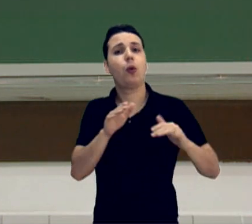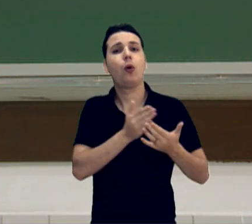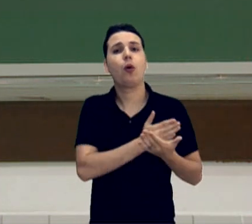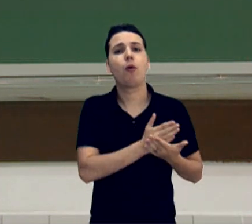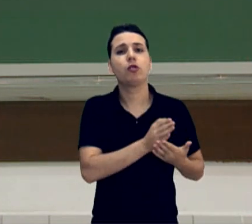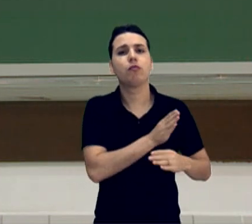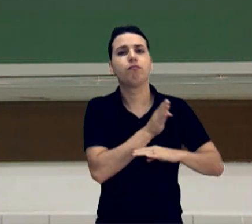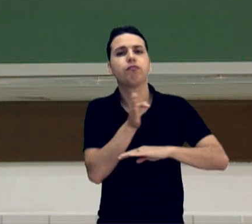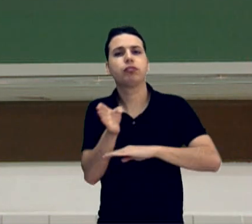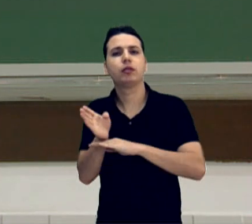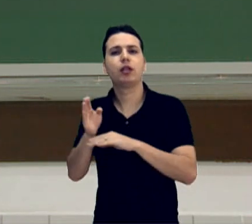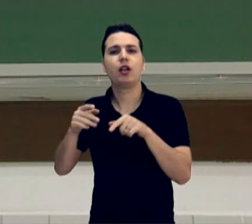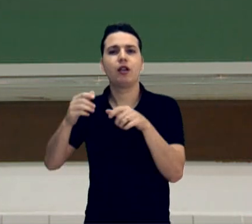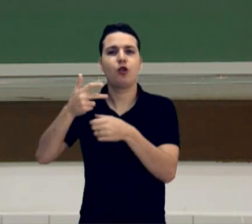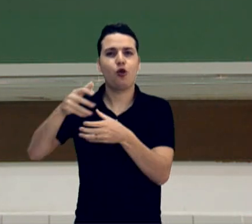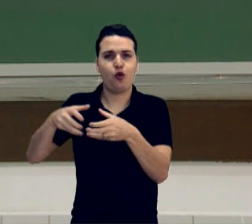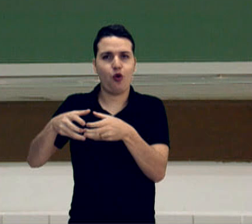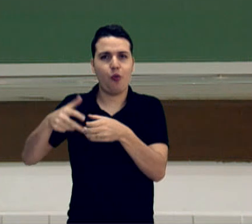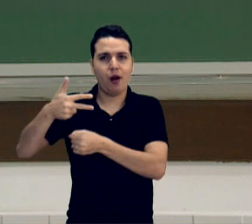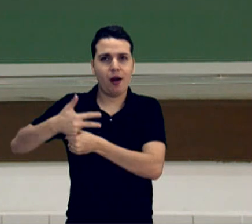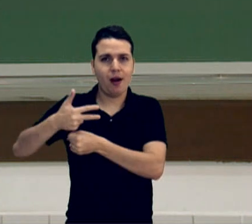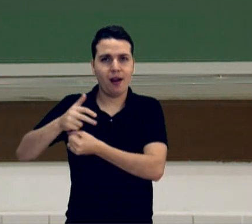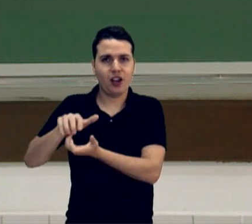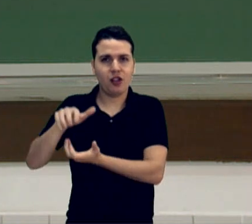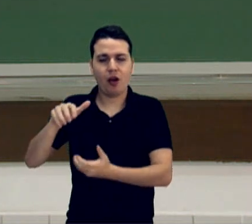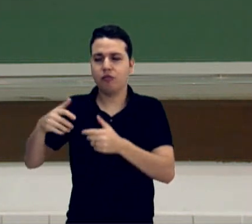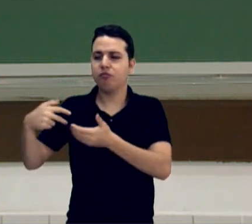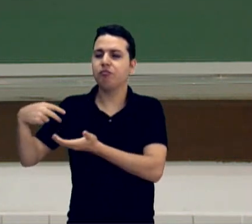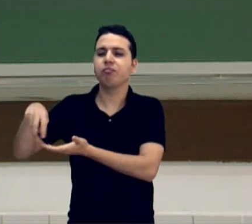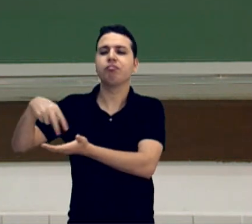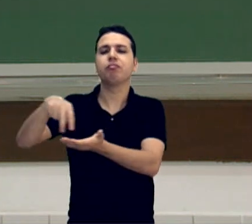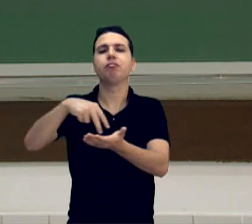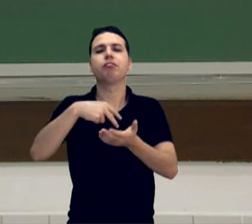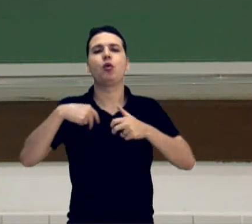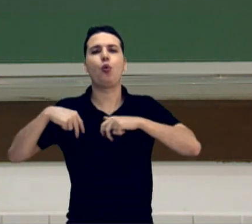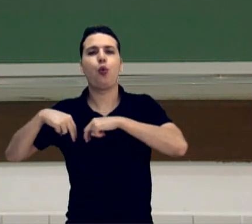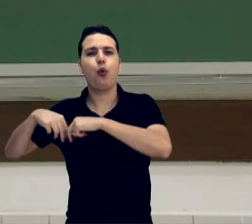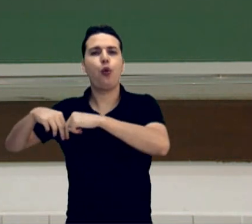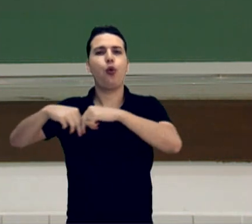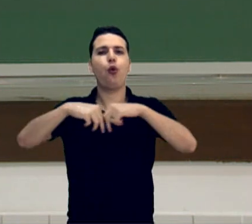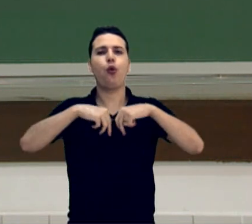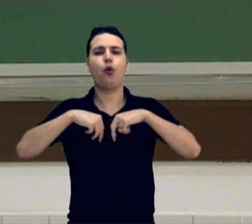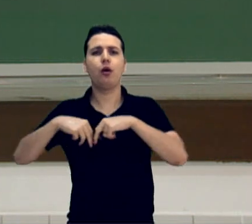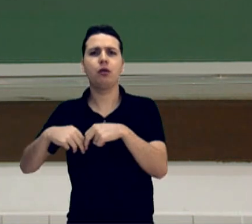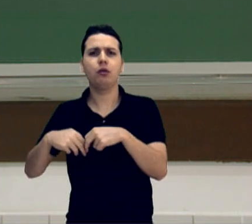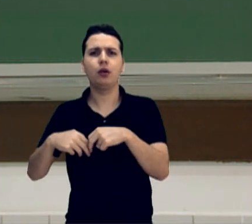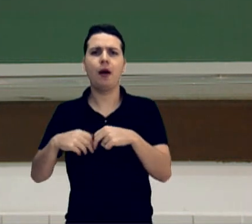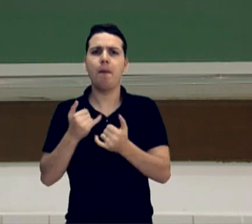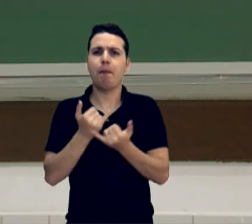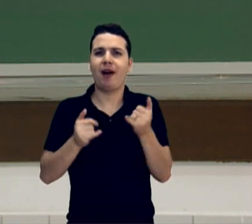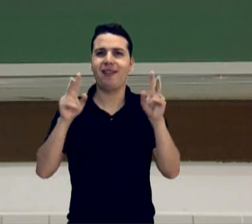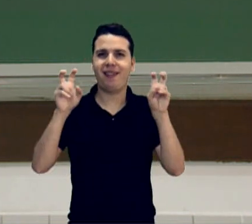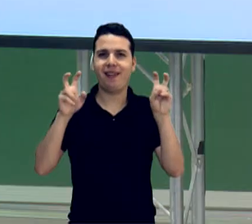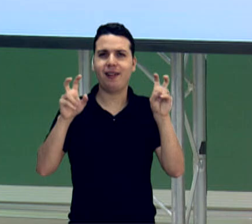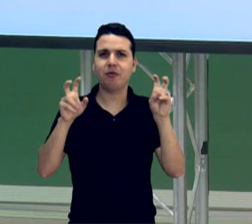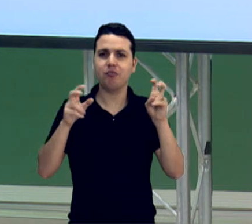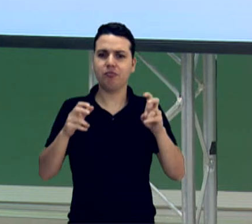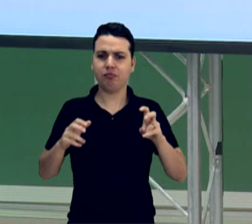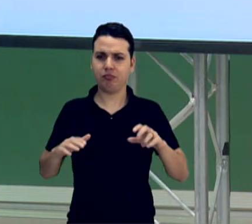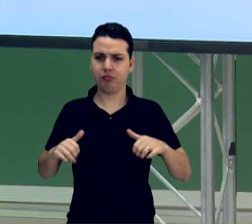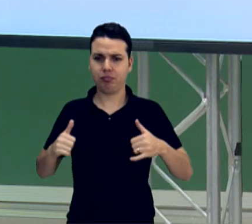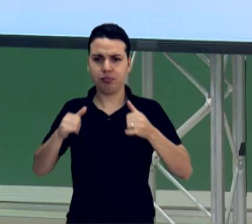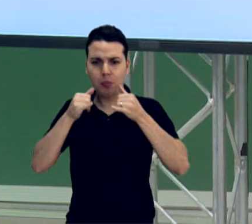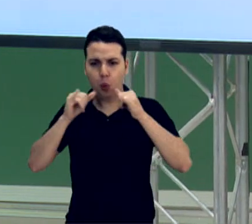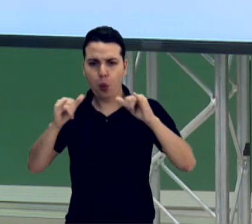bailinhos da terceira idade, se motivaram e se desenvolveram, e aí desenferrujaram, digamos assim, e